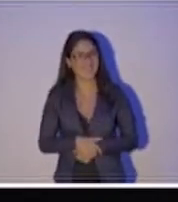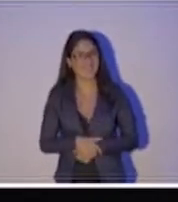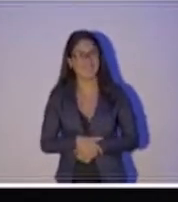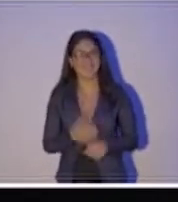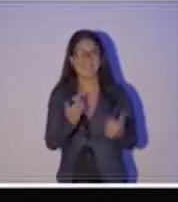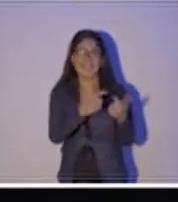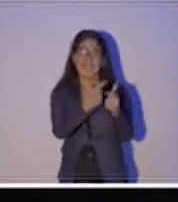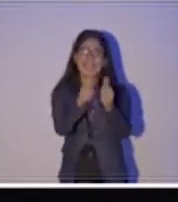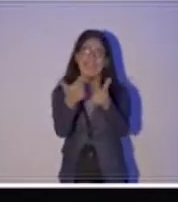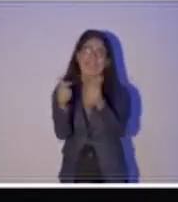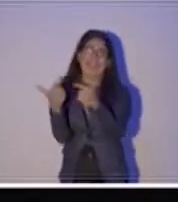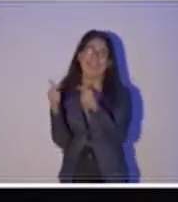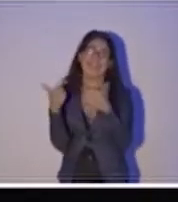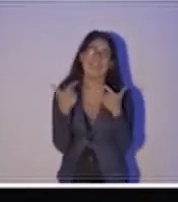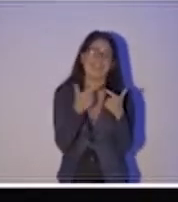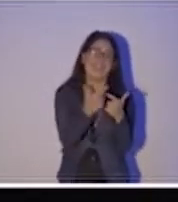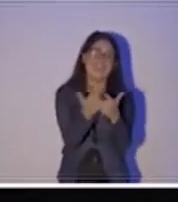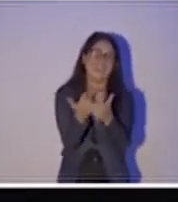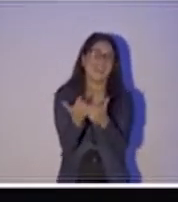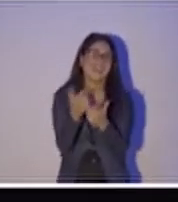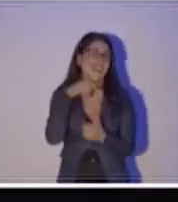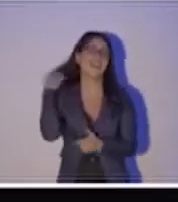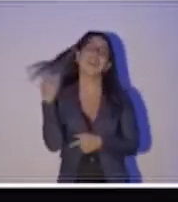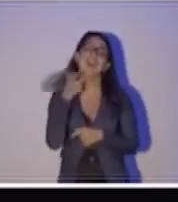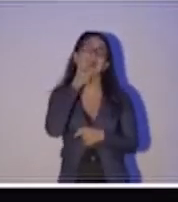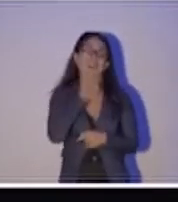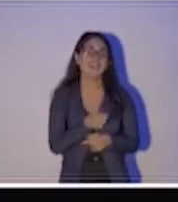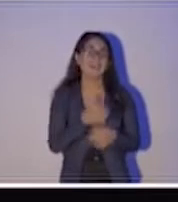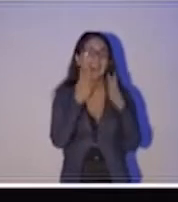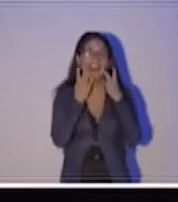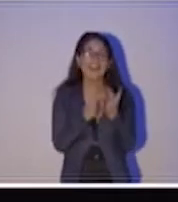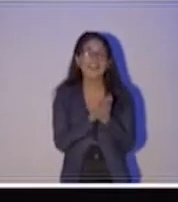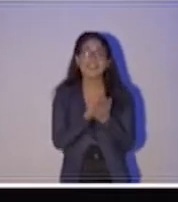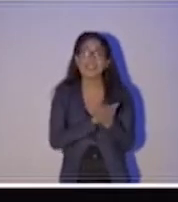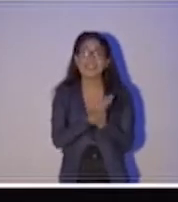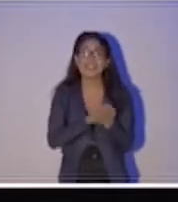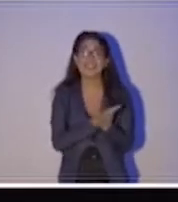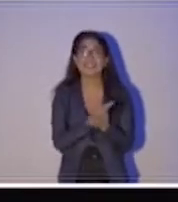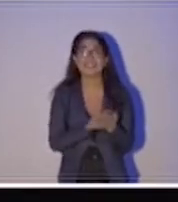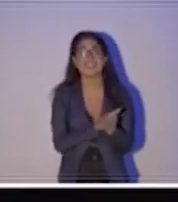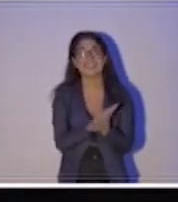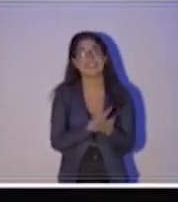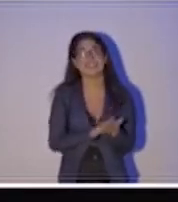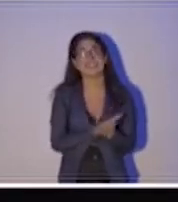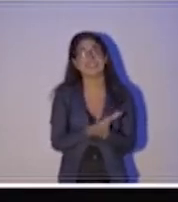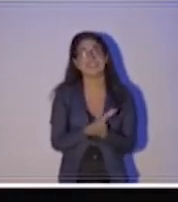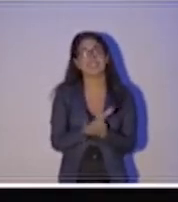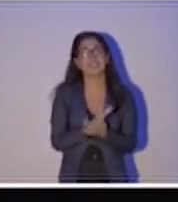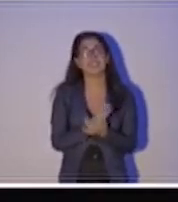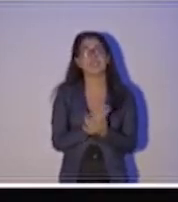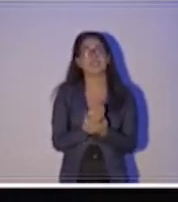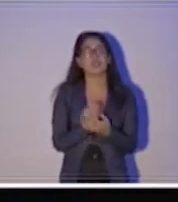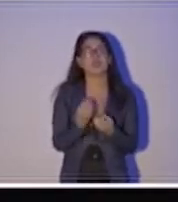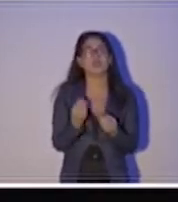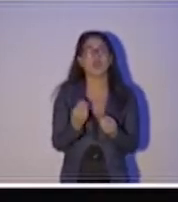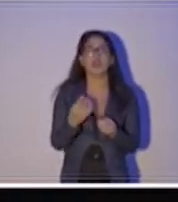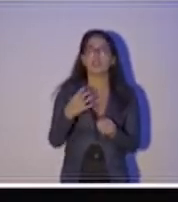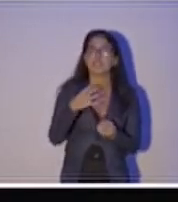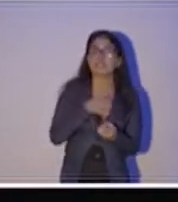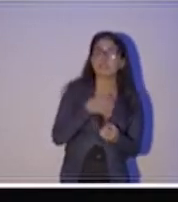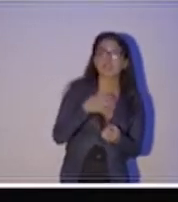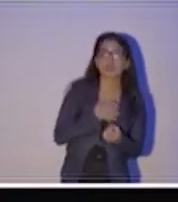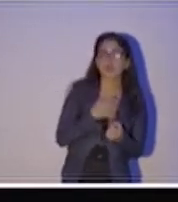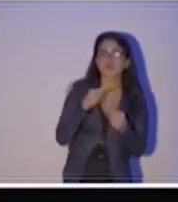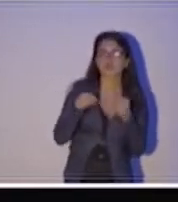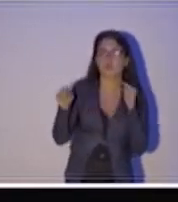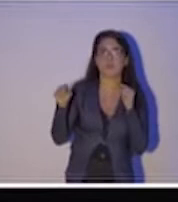O seu animal, eu tinha entendido que era ele. Foi mal. Quais posturas são impróprias para um professor?